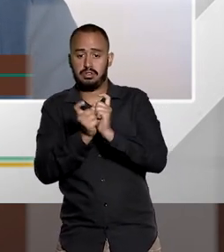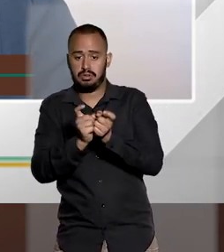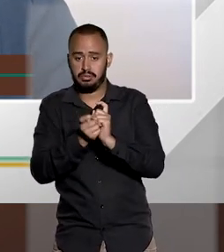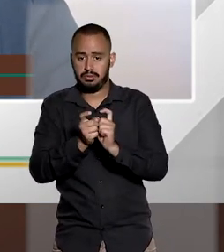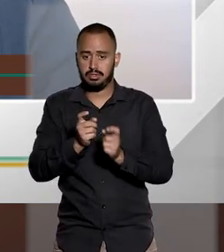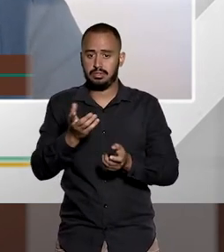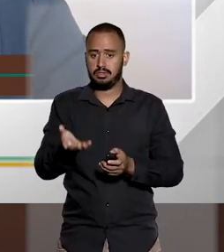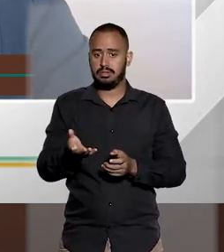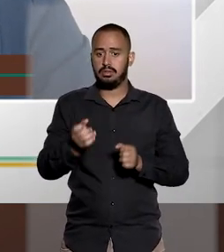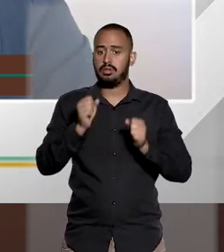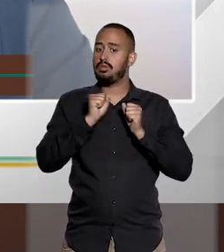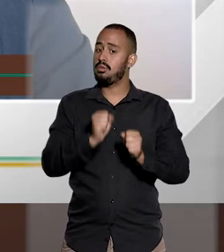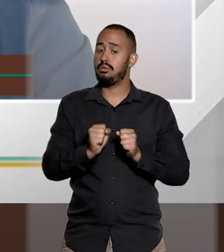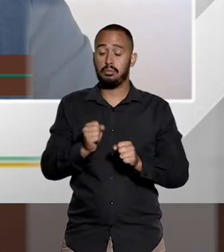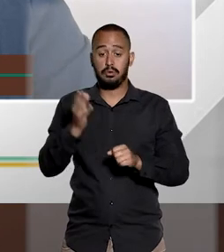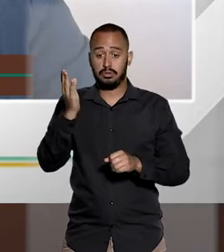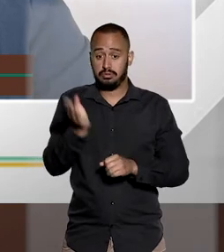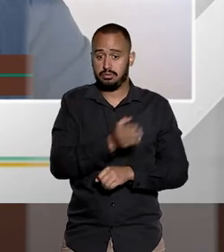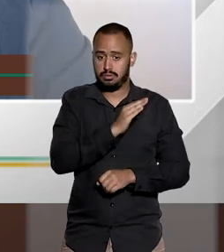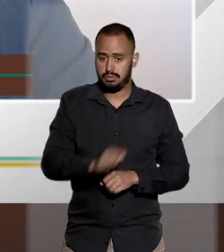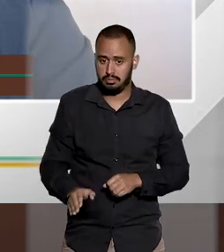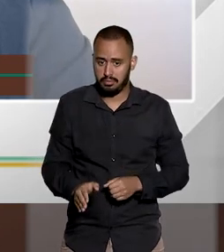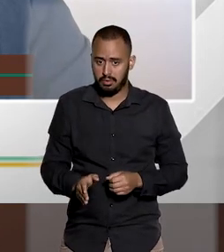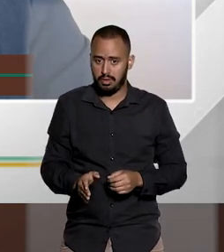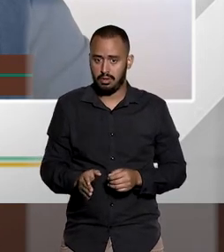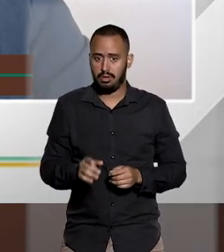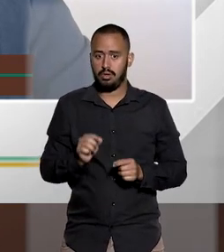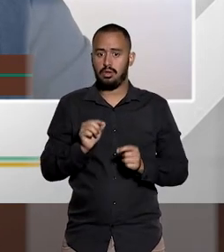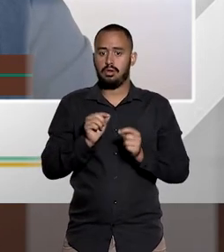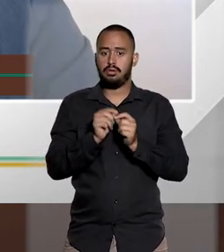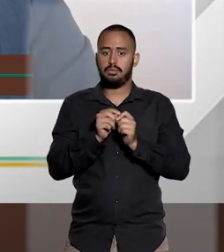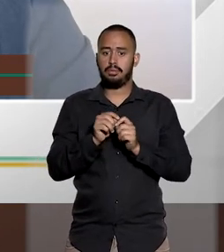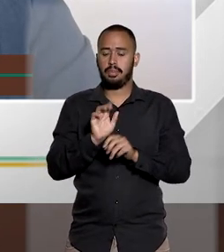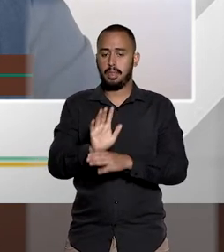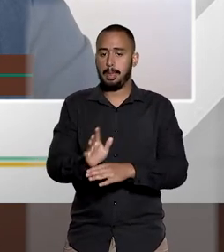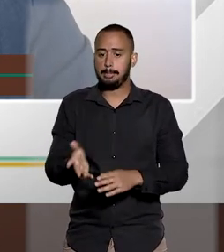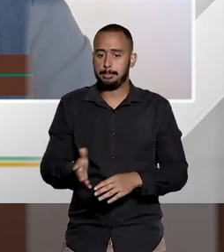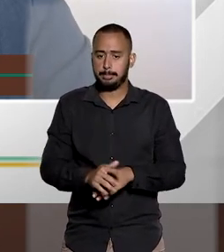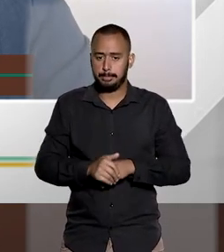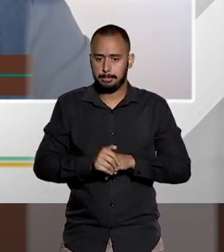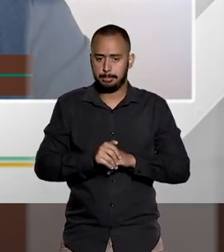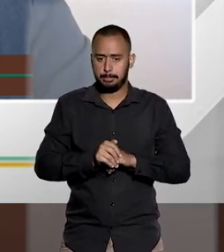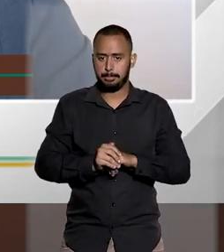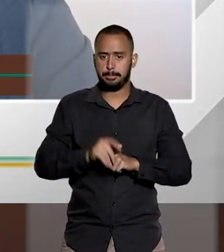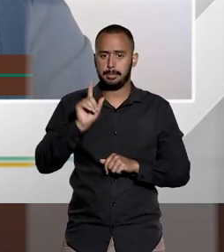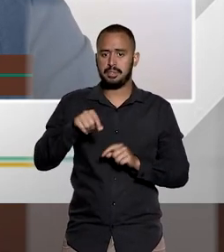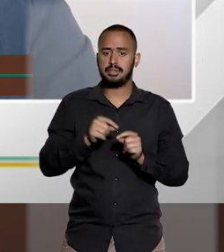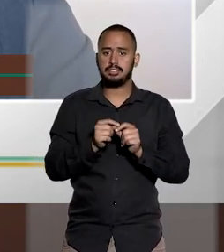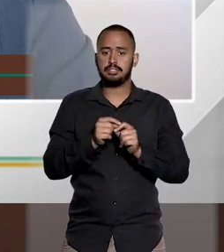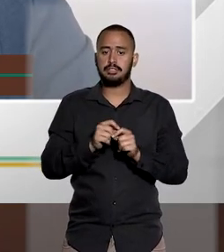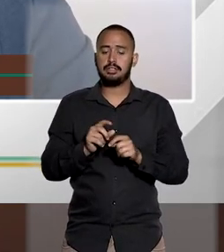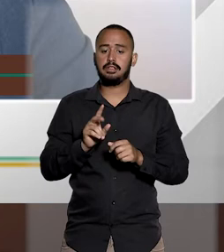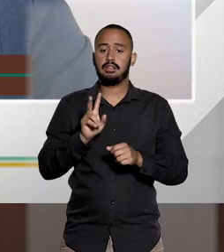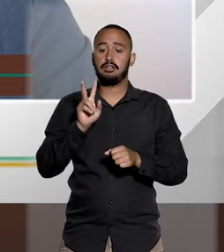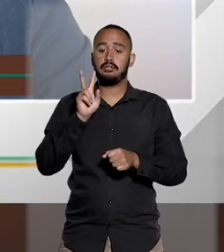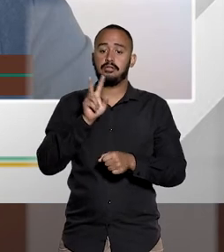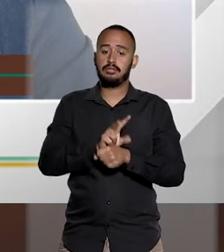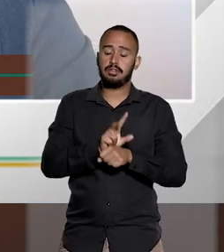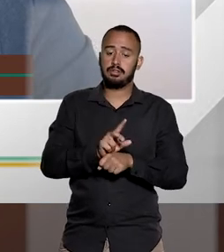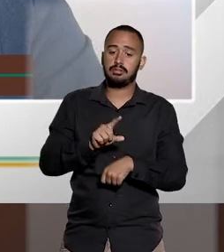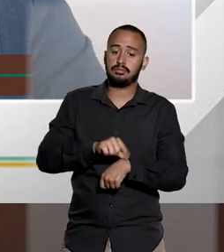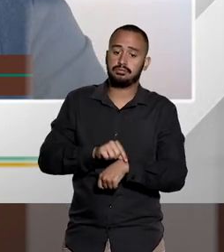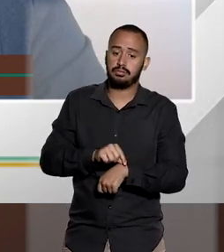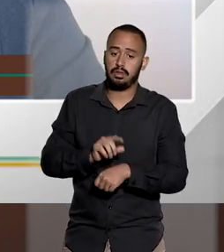poder suspender o fornecimento. E por que que ele não pode suspender o fornecimento? Justamente pelo fato de que esse fornecimento vai atender